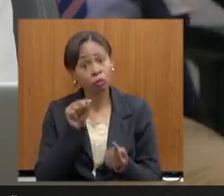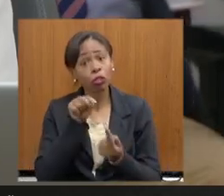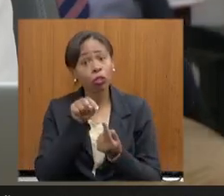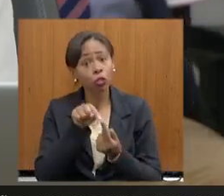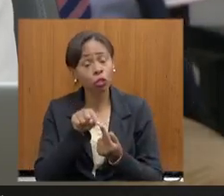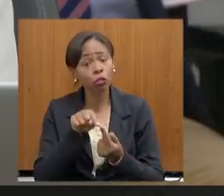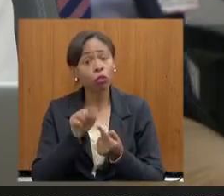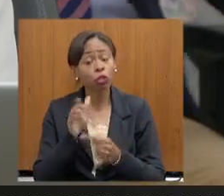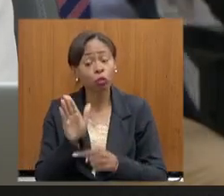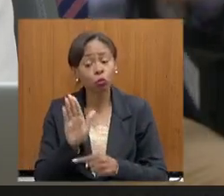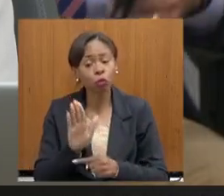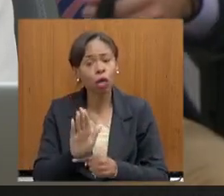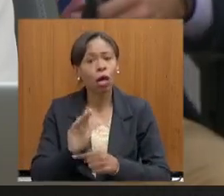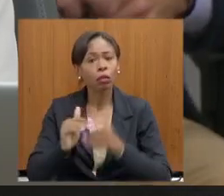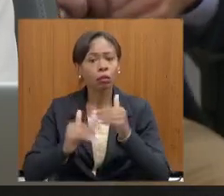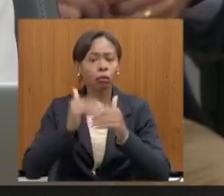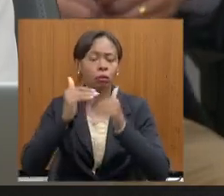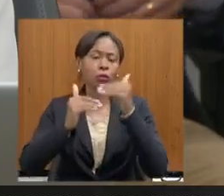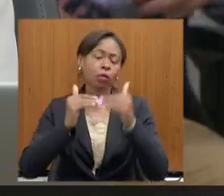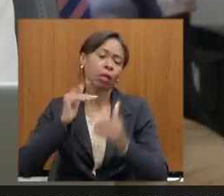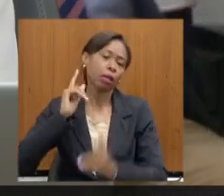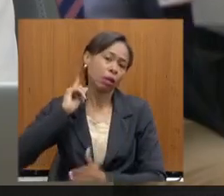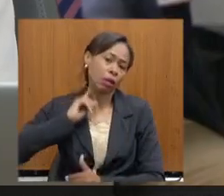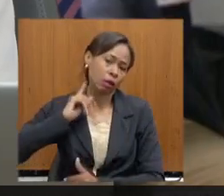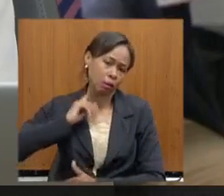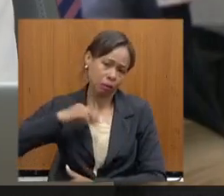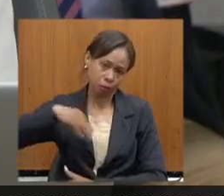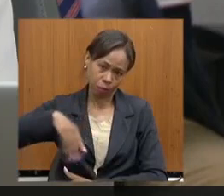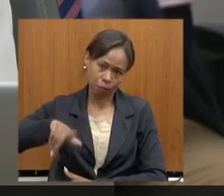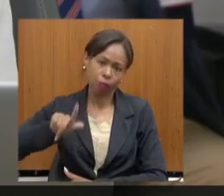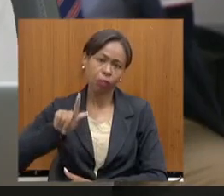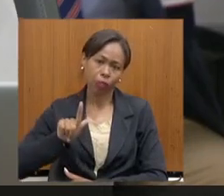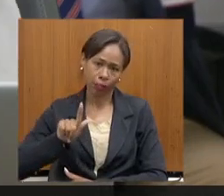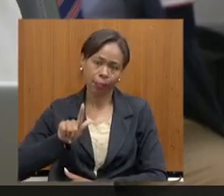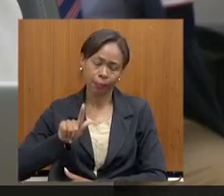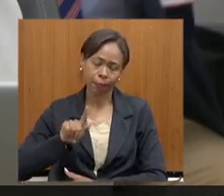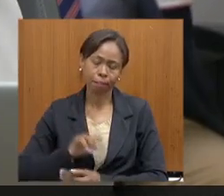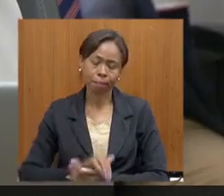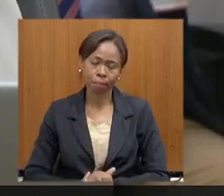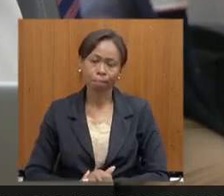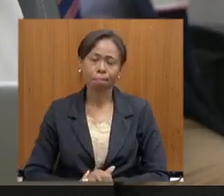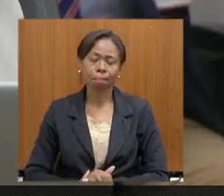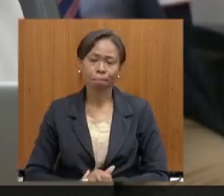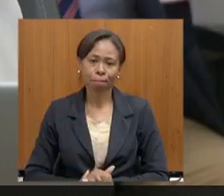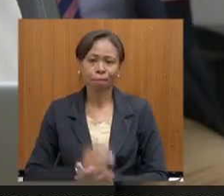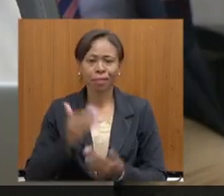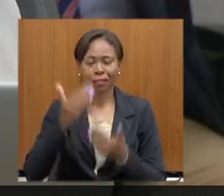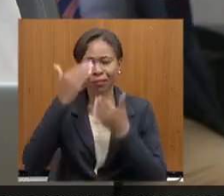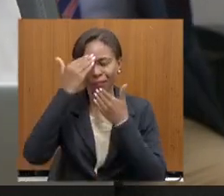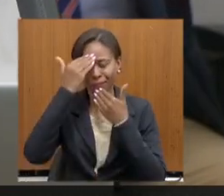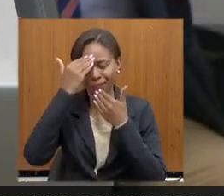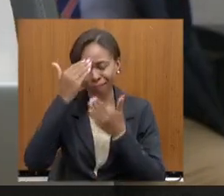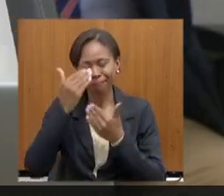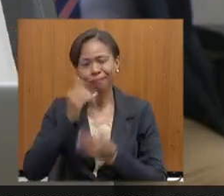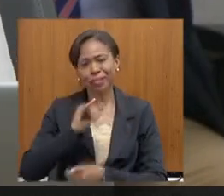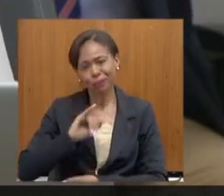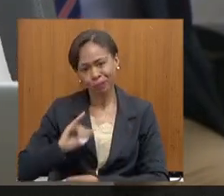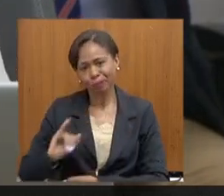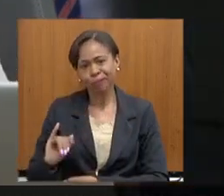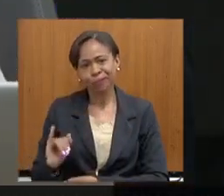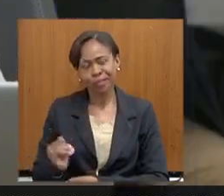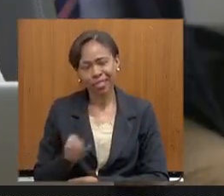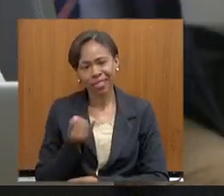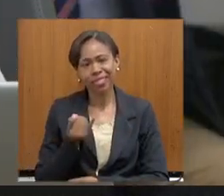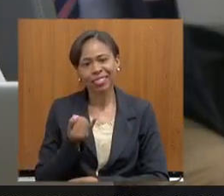nosso estado para que ele possa crescer mais e mais então eu quero aqui agradecer essa oportunidade mesmo